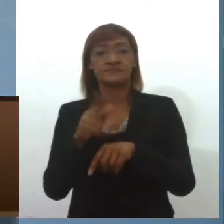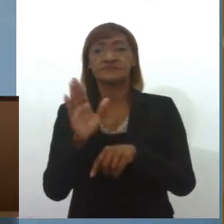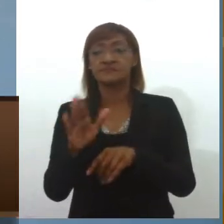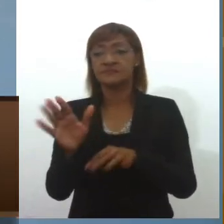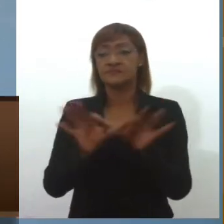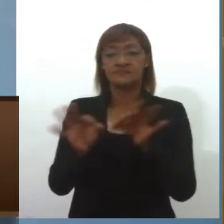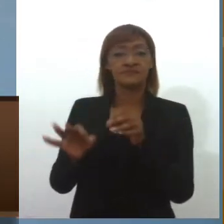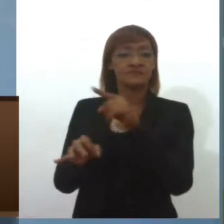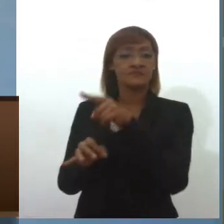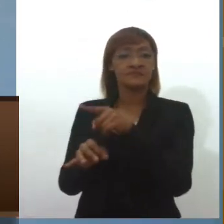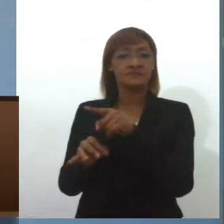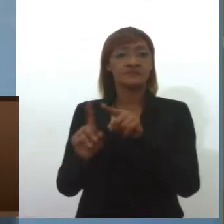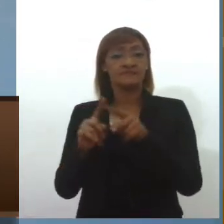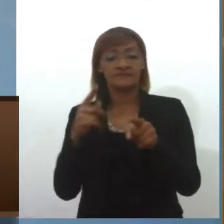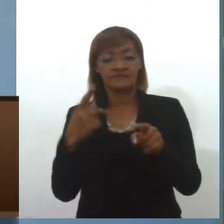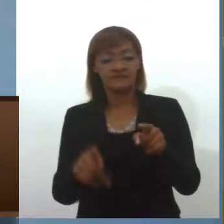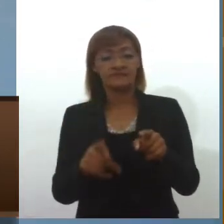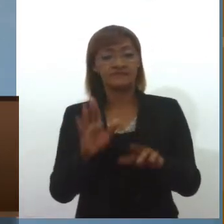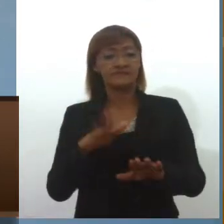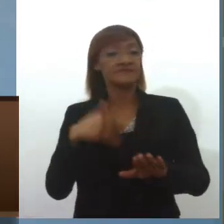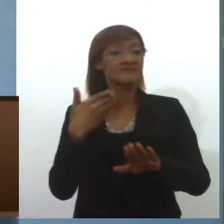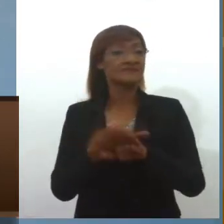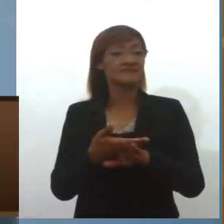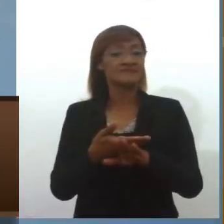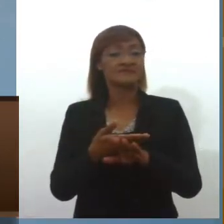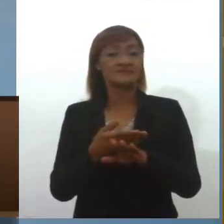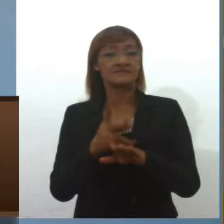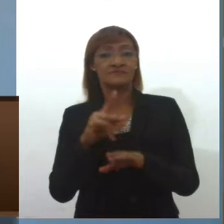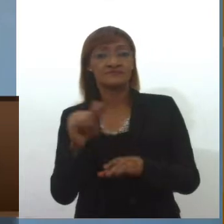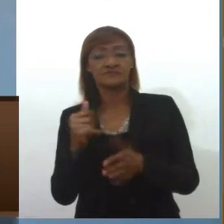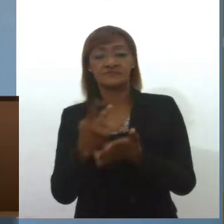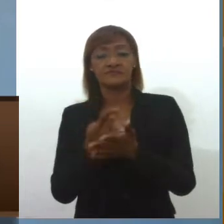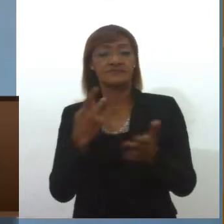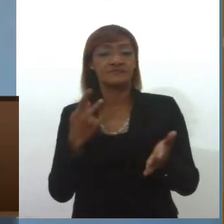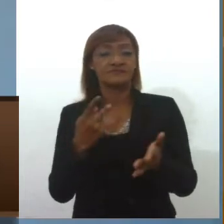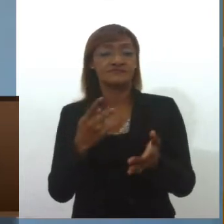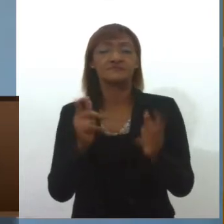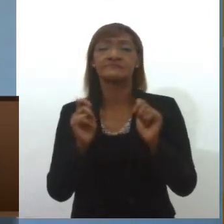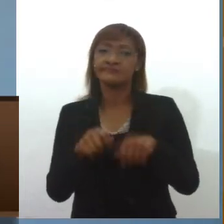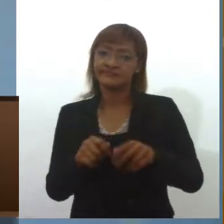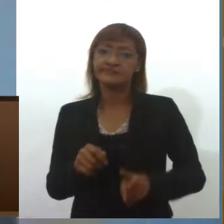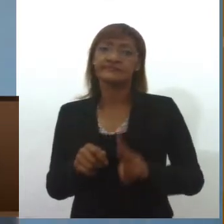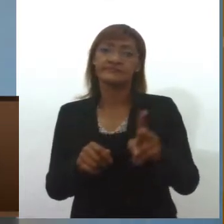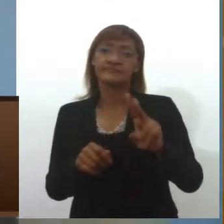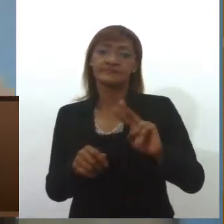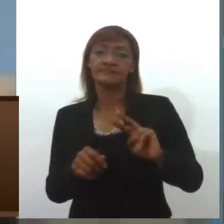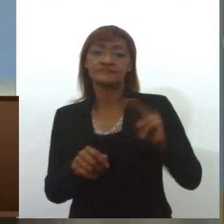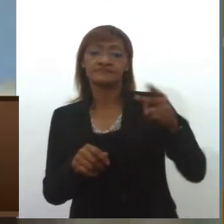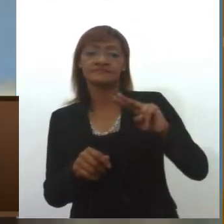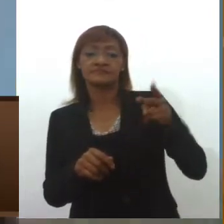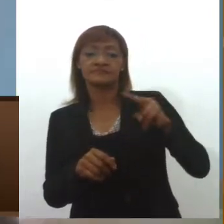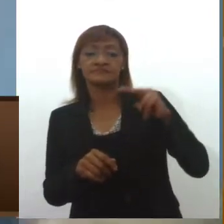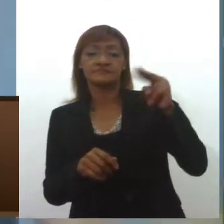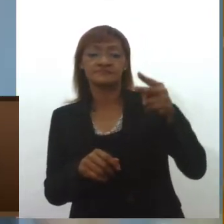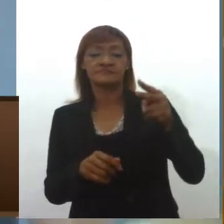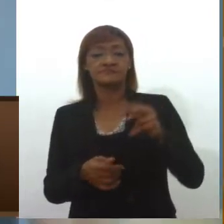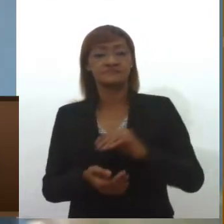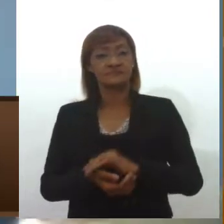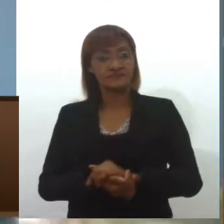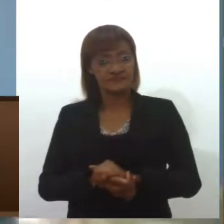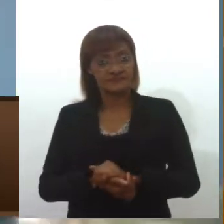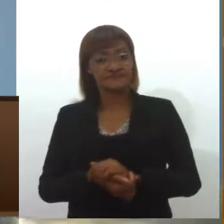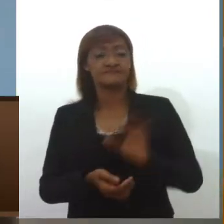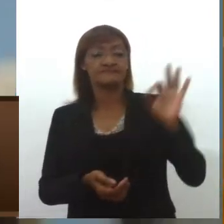que isso aconteça, esses choques de custo podem continuar. E a inflação pode continuar